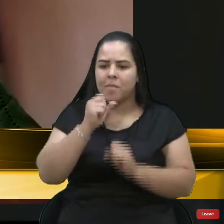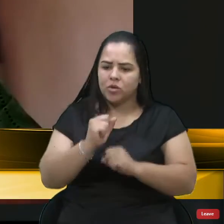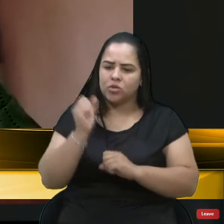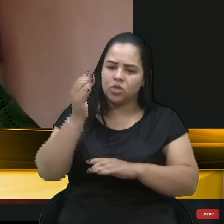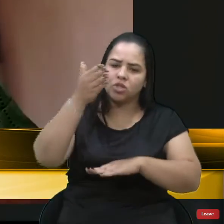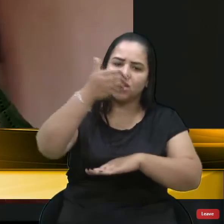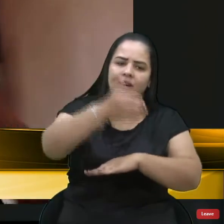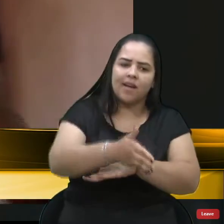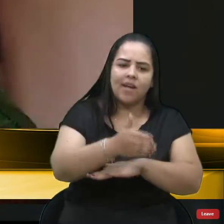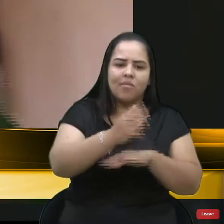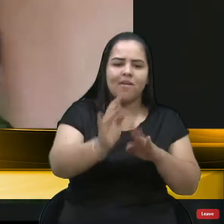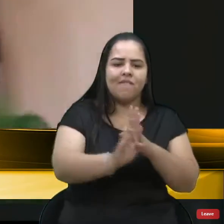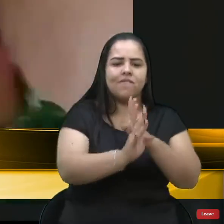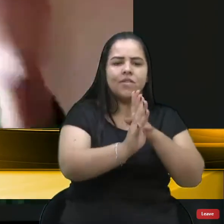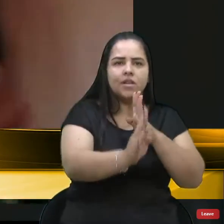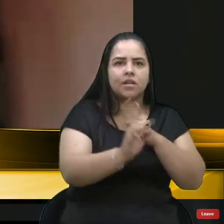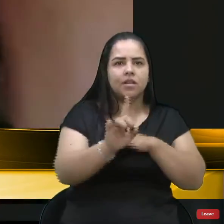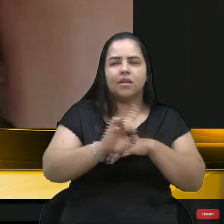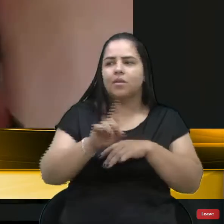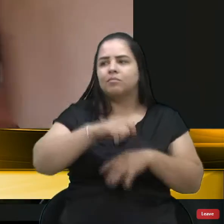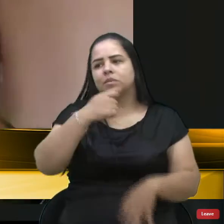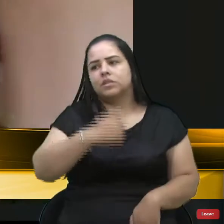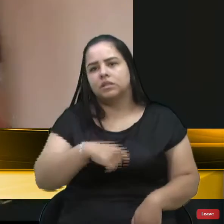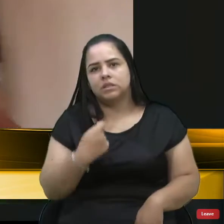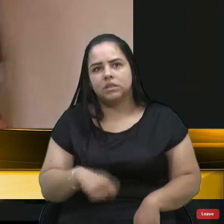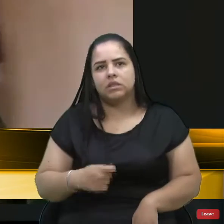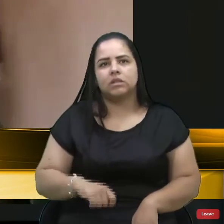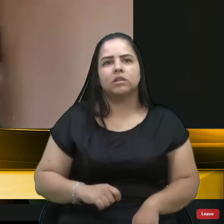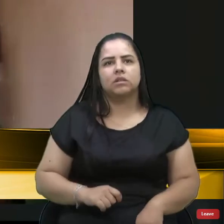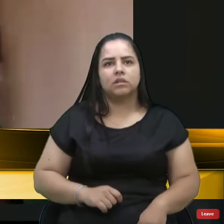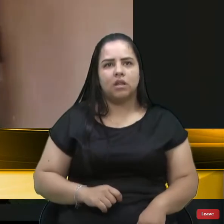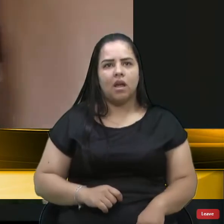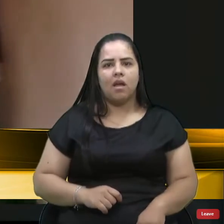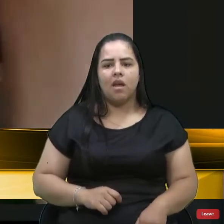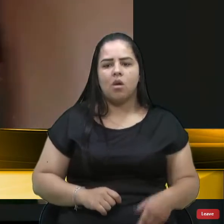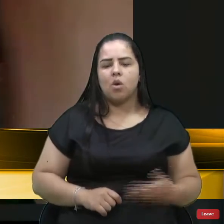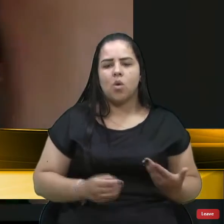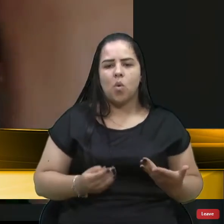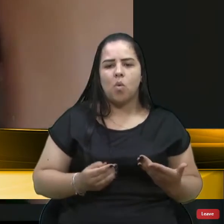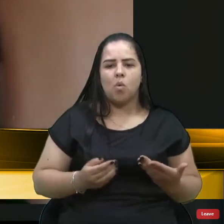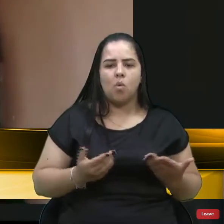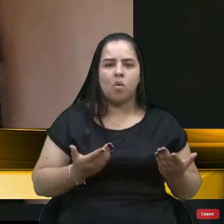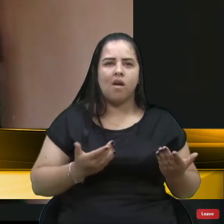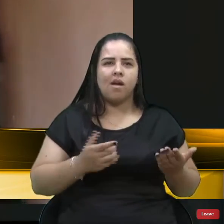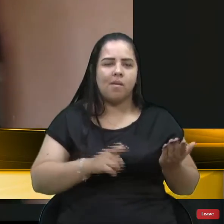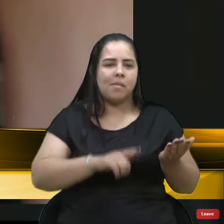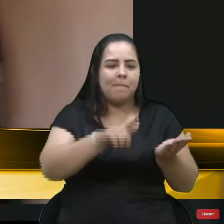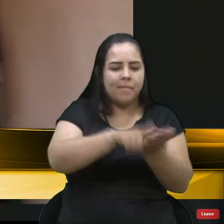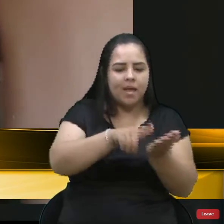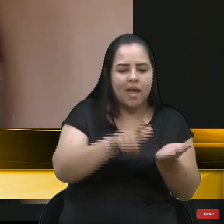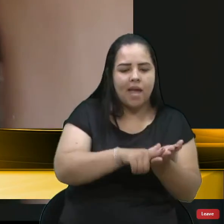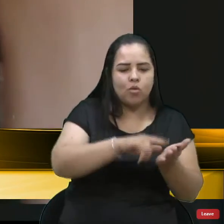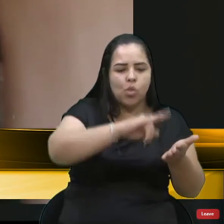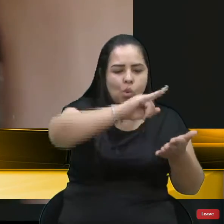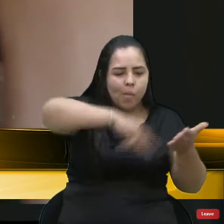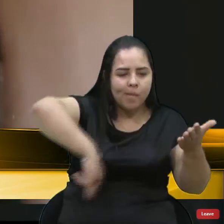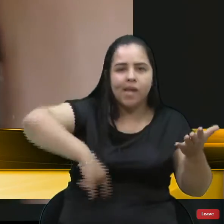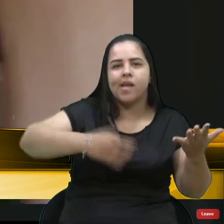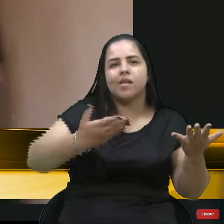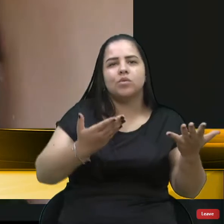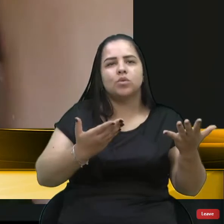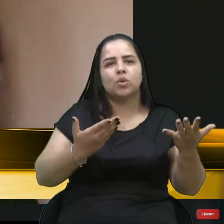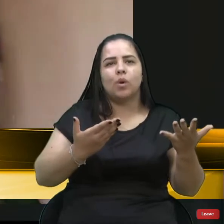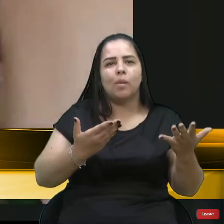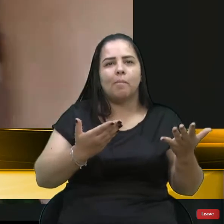atendimento preferencial, não tenham que ficar buscando, carregando laudos médicos para comprovar o porquê que eles estão numa fila de atendimento